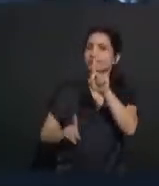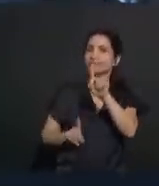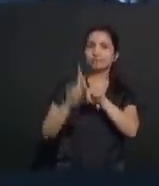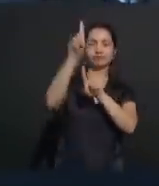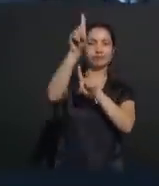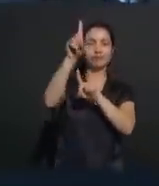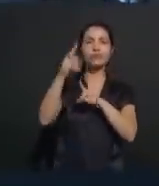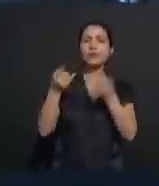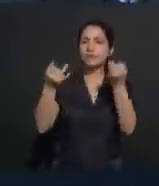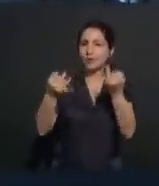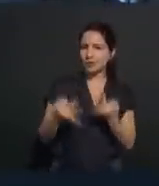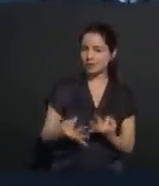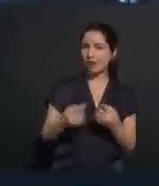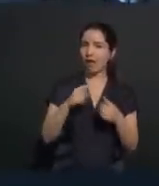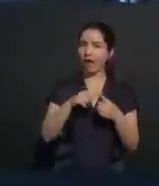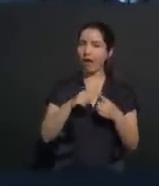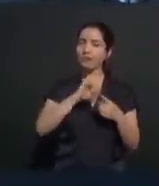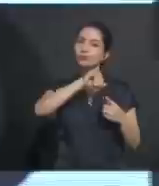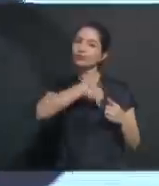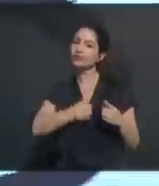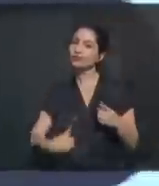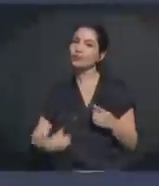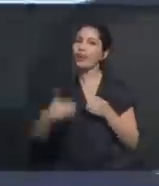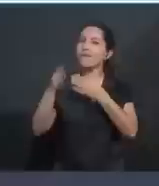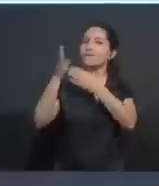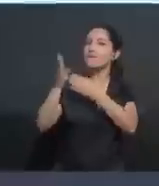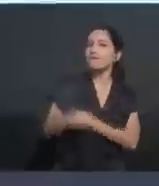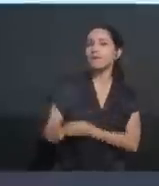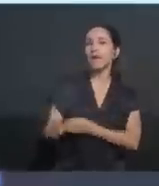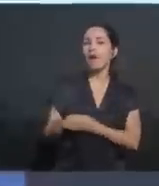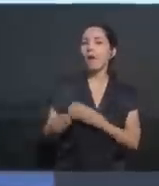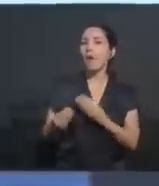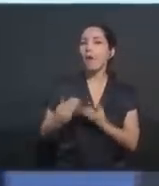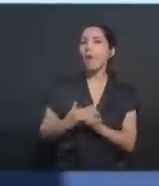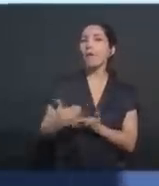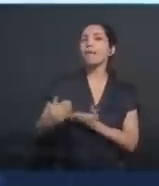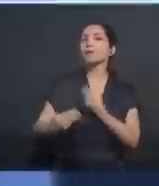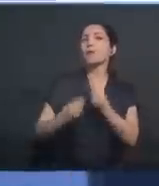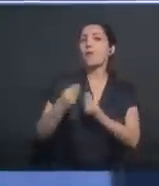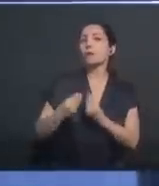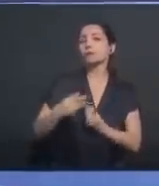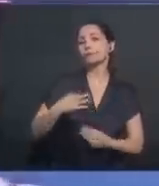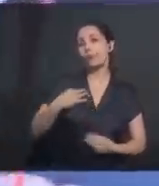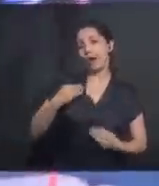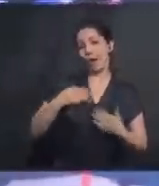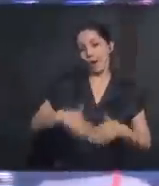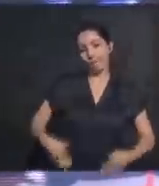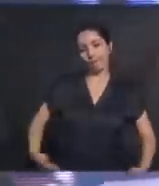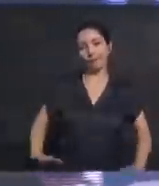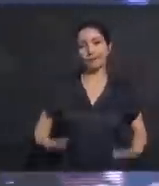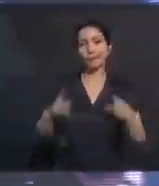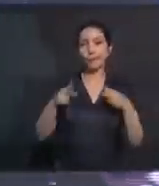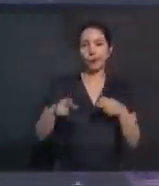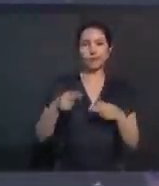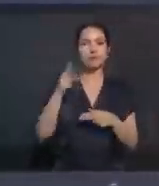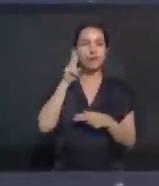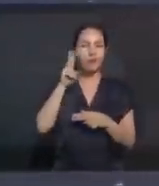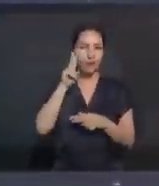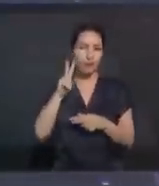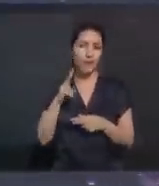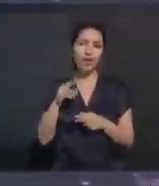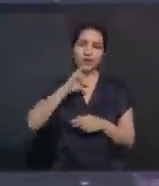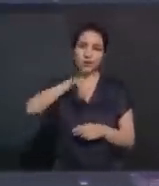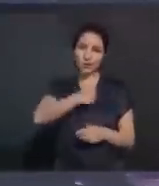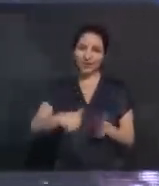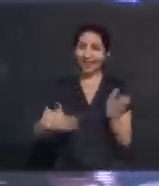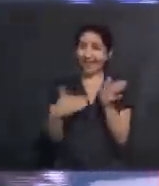José e sobre a fidelidade dele. E tudo começa com essa roupa. José era filho mais novo de 12